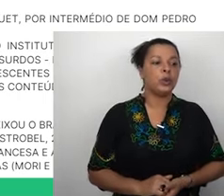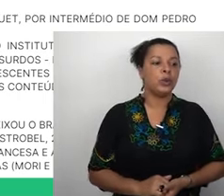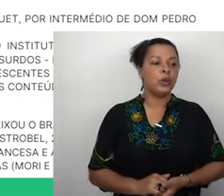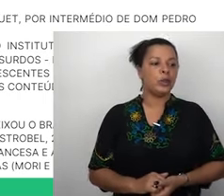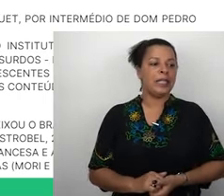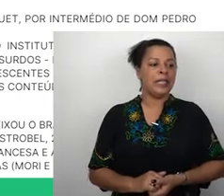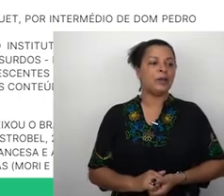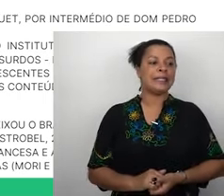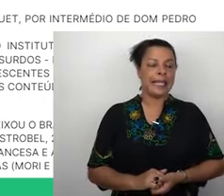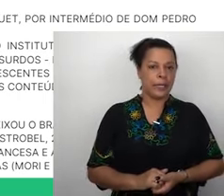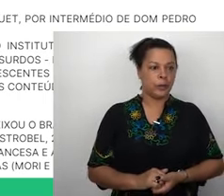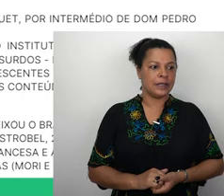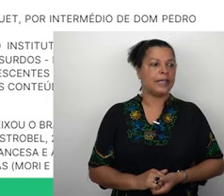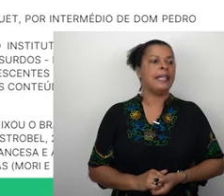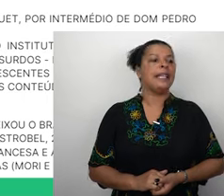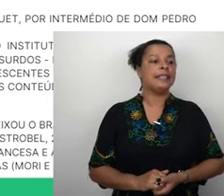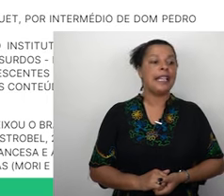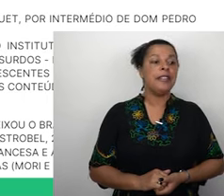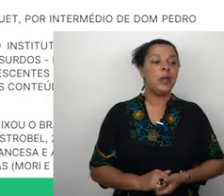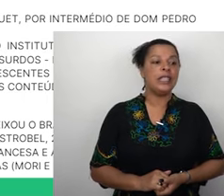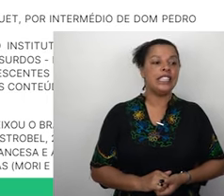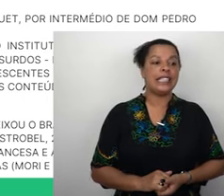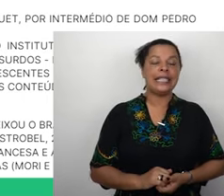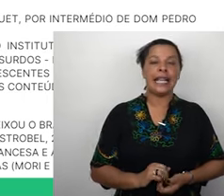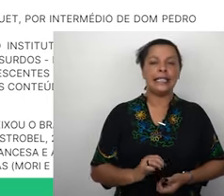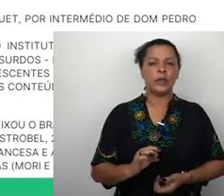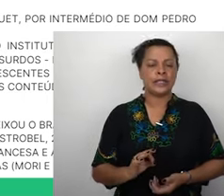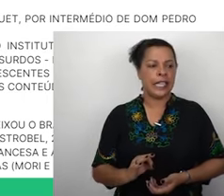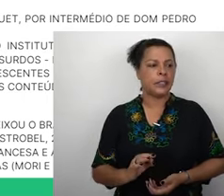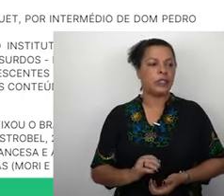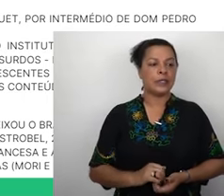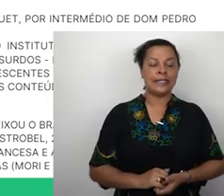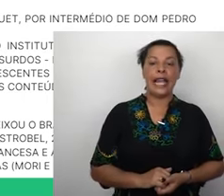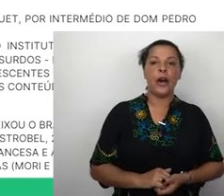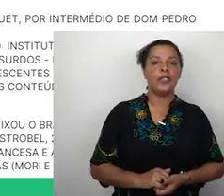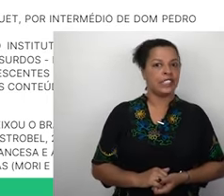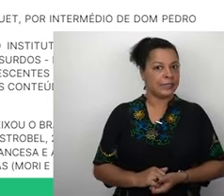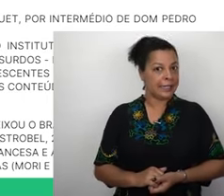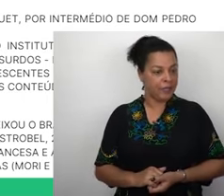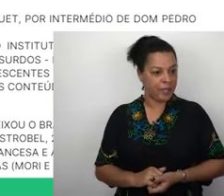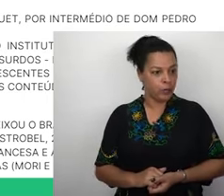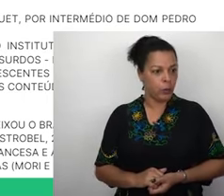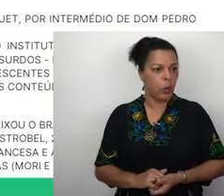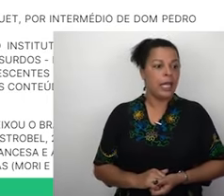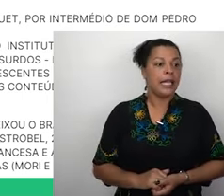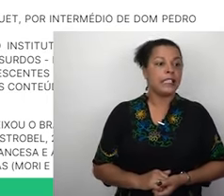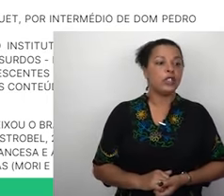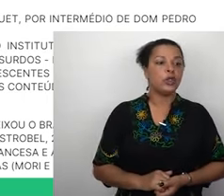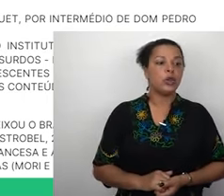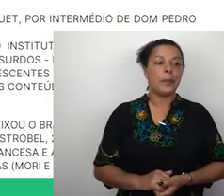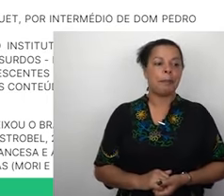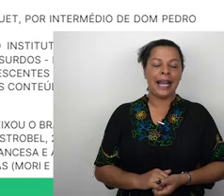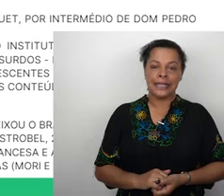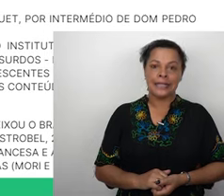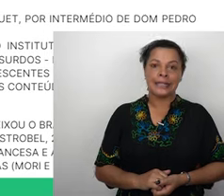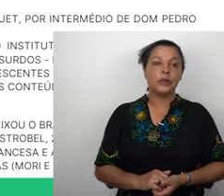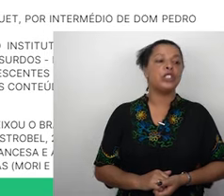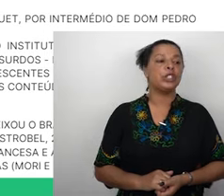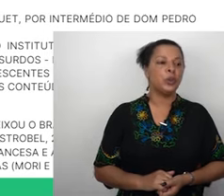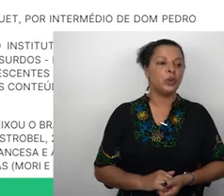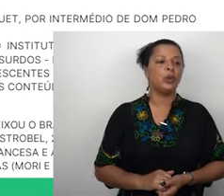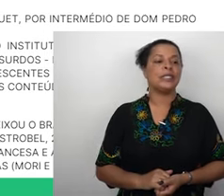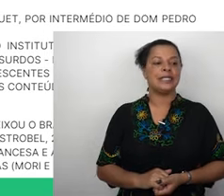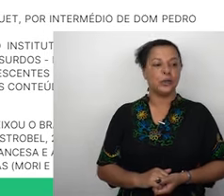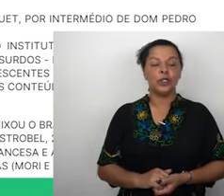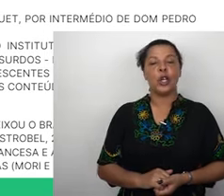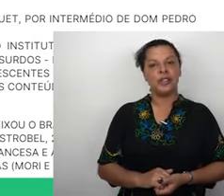criou o Instituto dos Meninos Cegos. Teve origem ligada ao cego José Álvares de Azevedo, que estudou em Paris